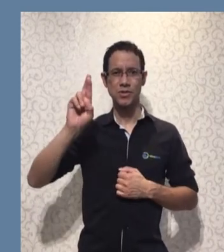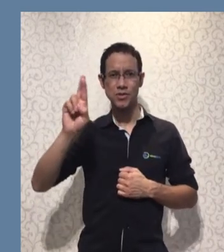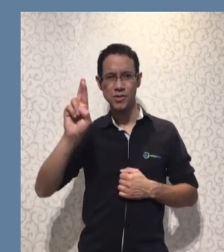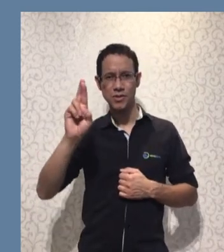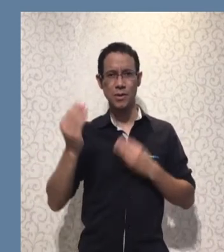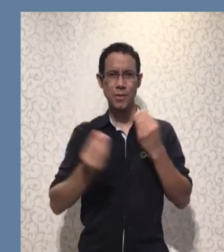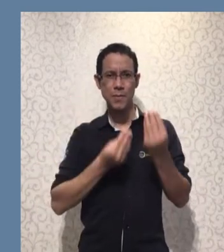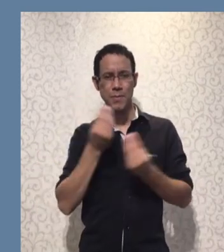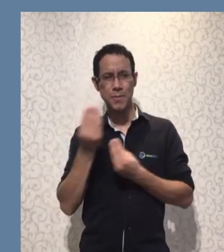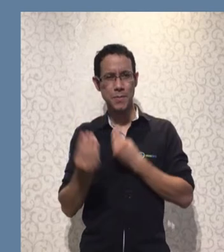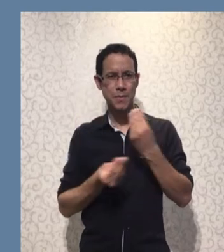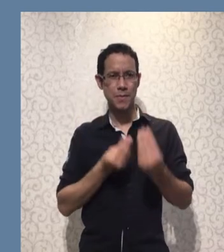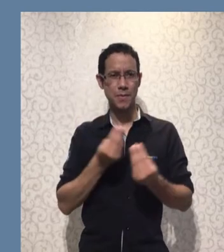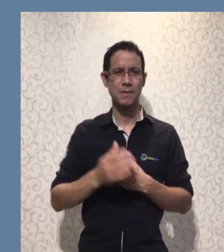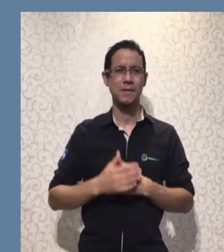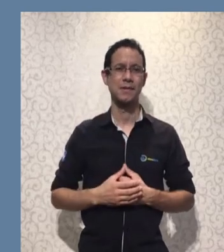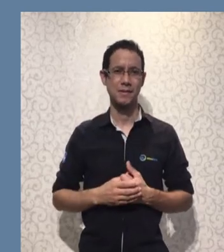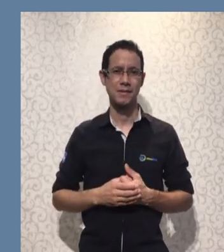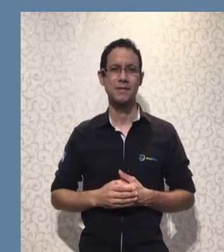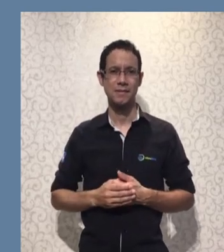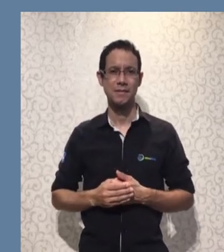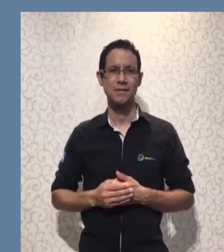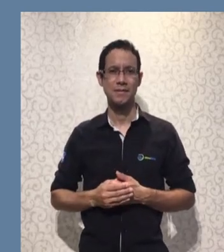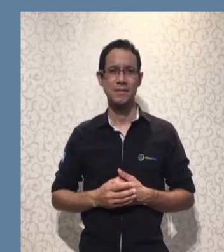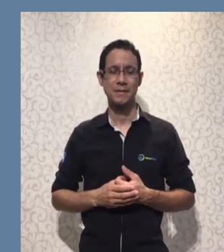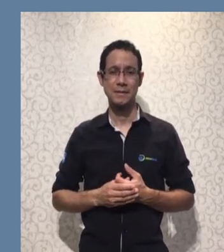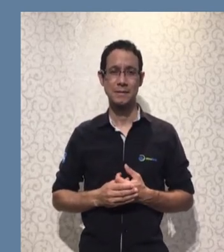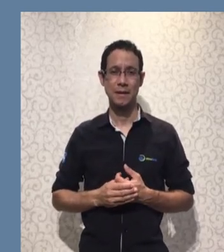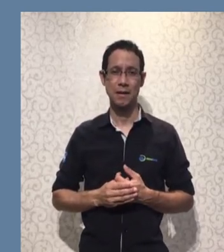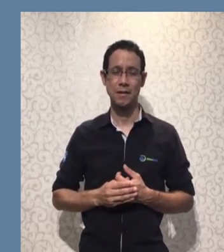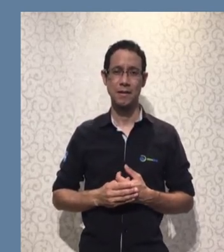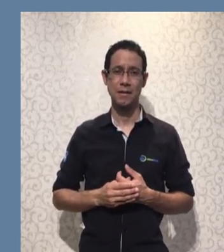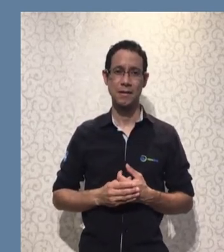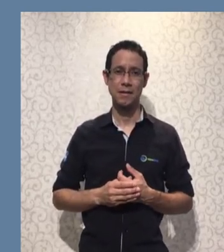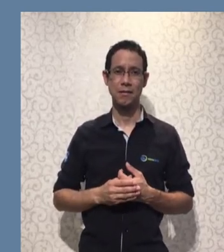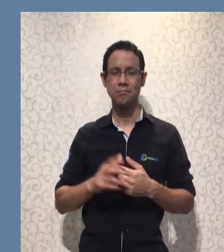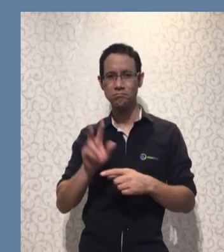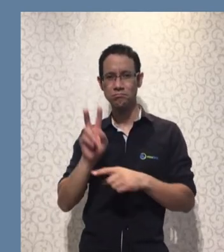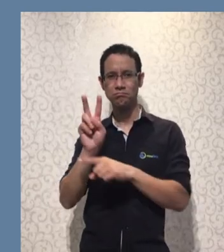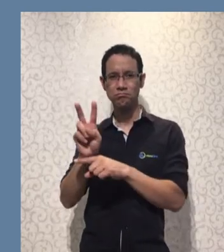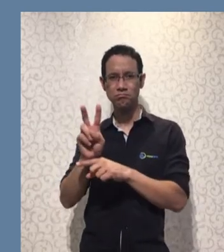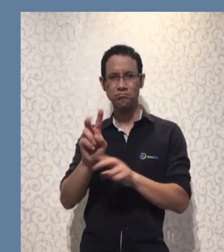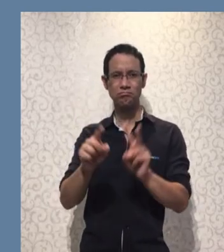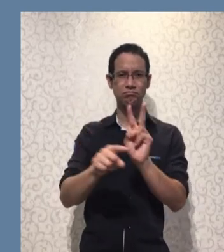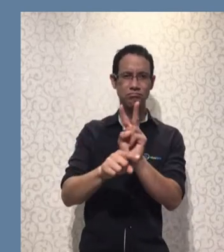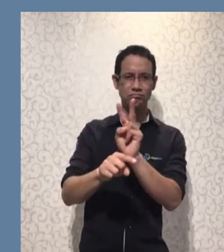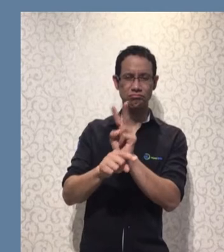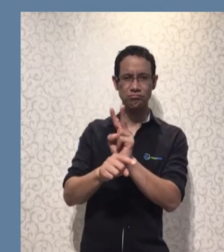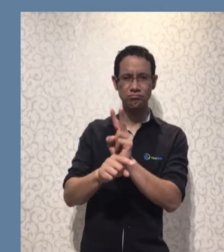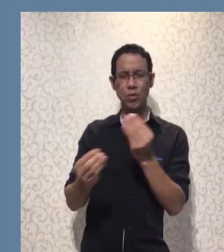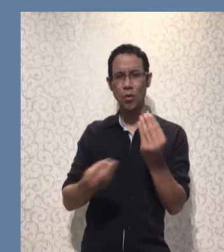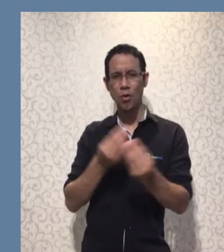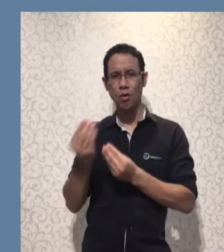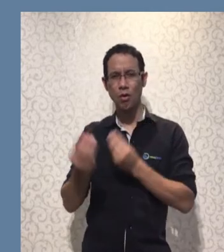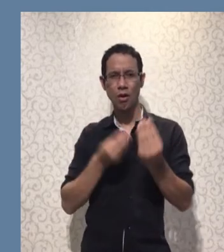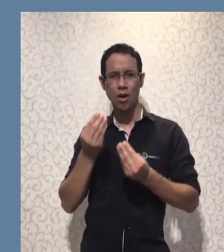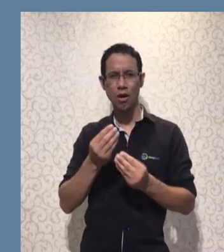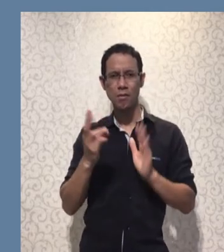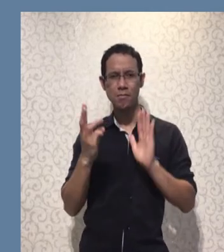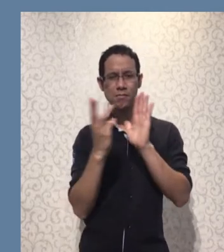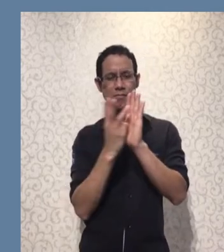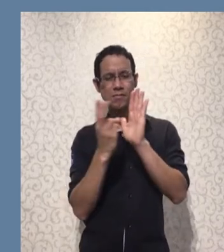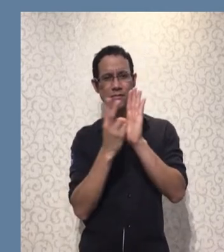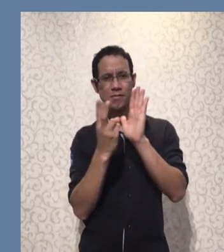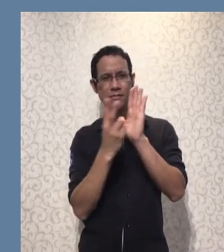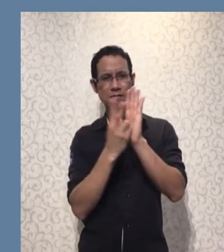A maneira de espectadores que os indígenas ocupam, enfim, a gente procurava já